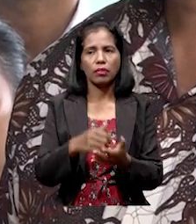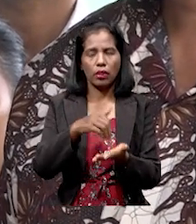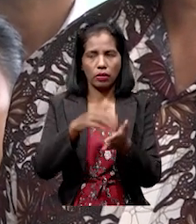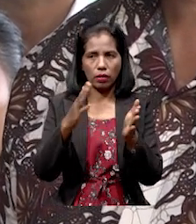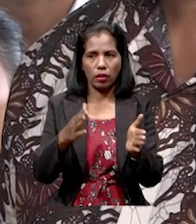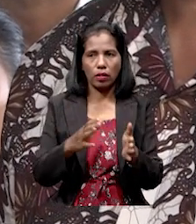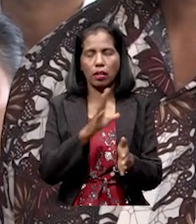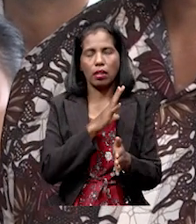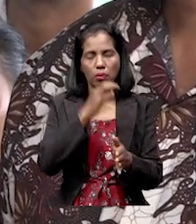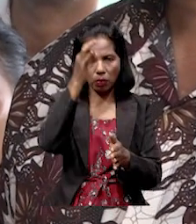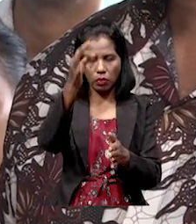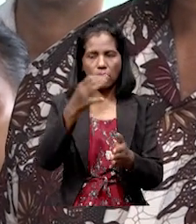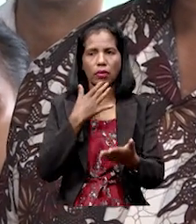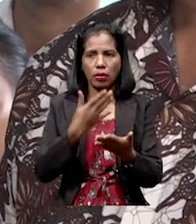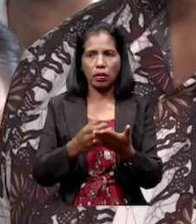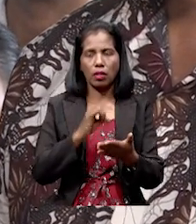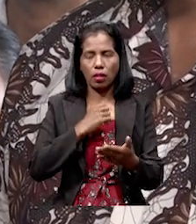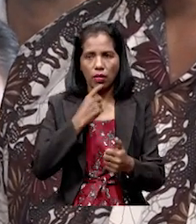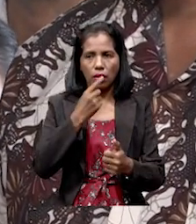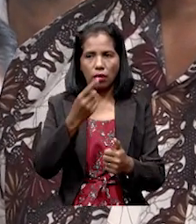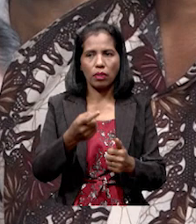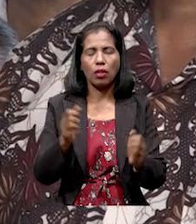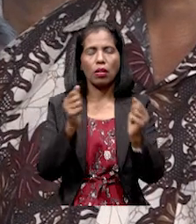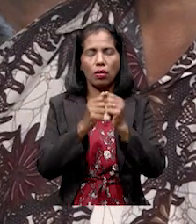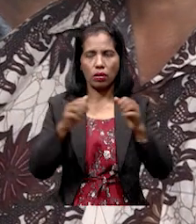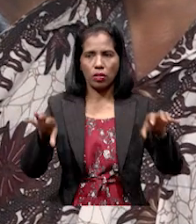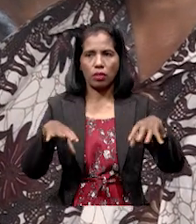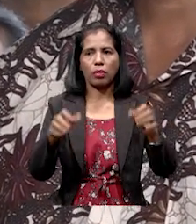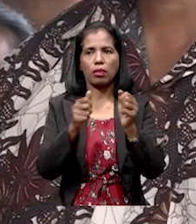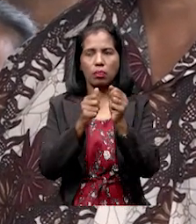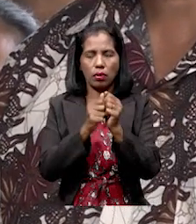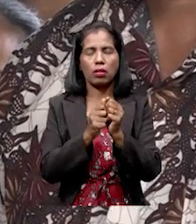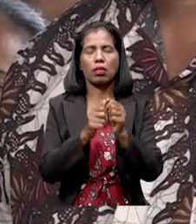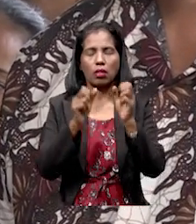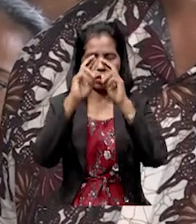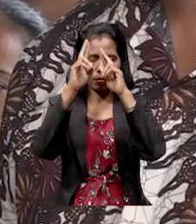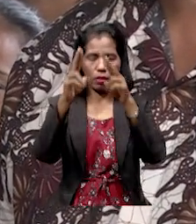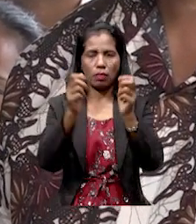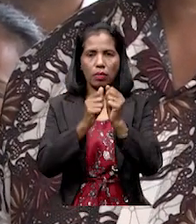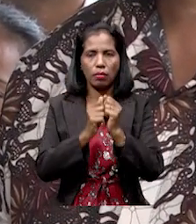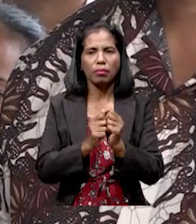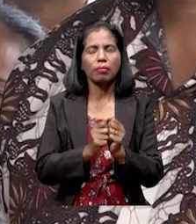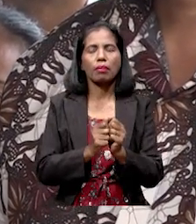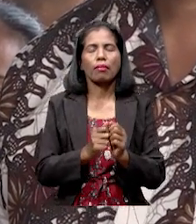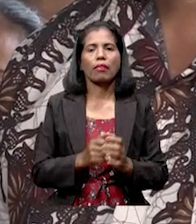dia klitan ne mak o hen hawatete kata ho serviço remoto, rona mal. Presidente fundação nos